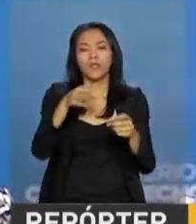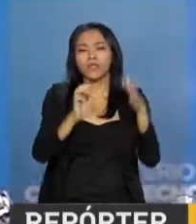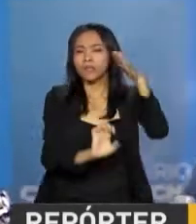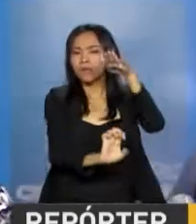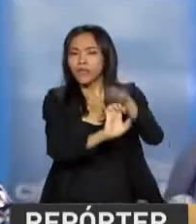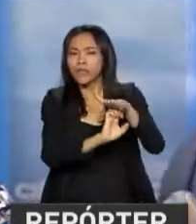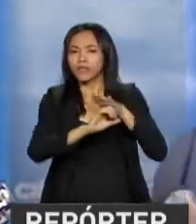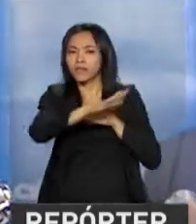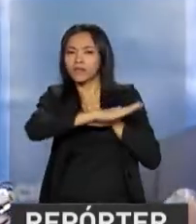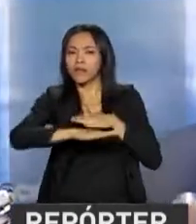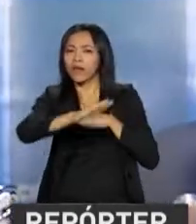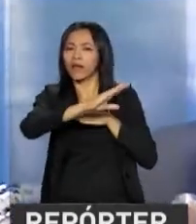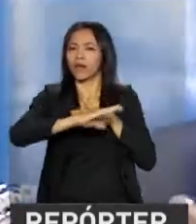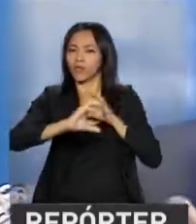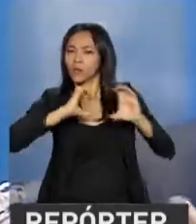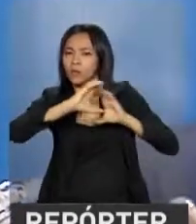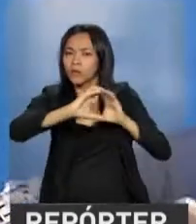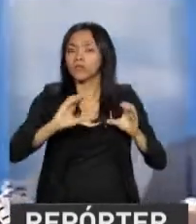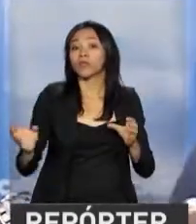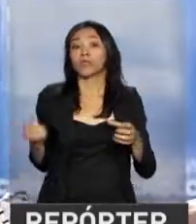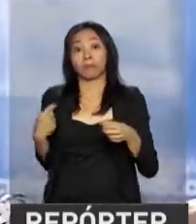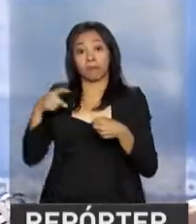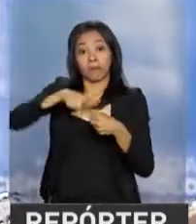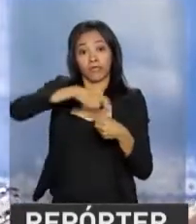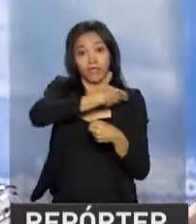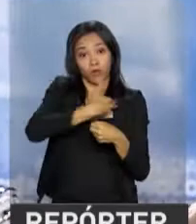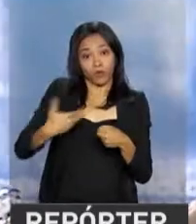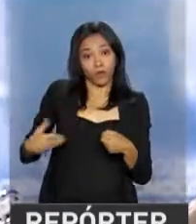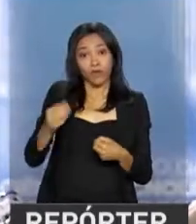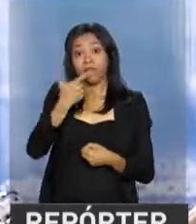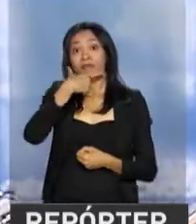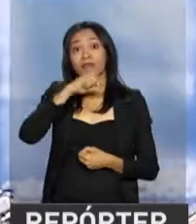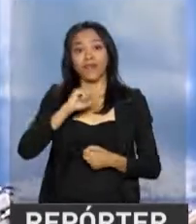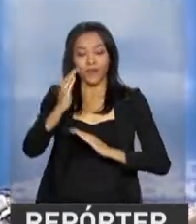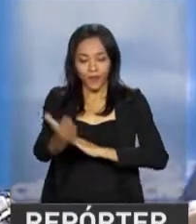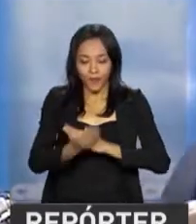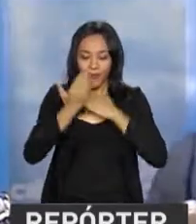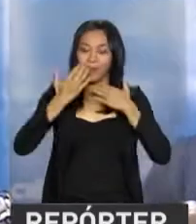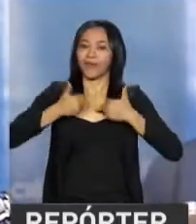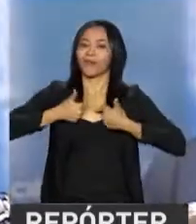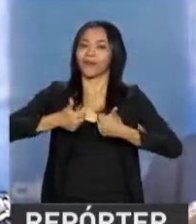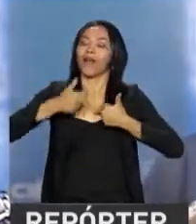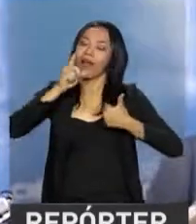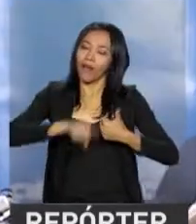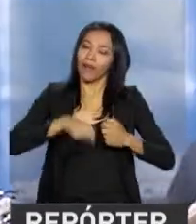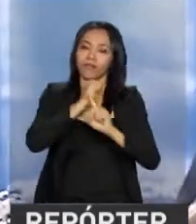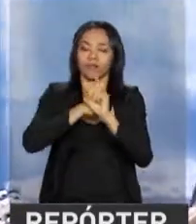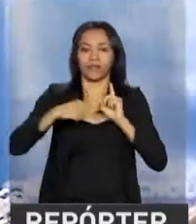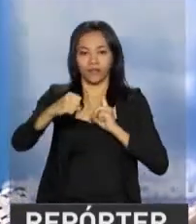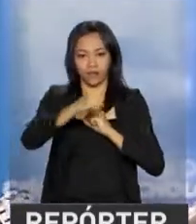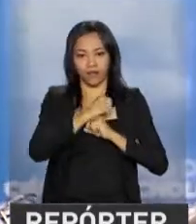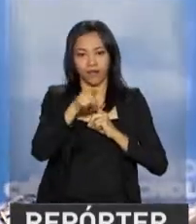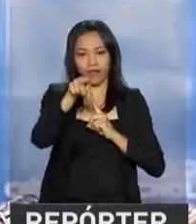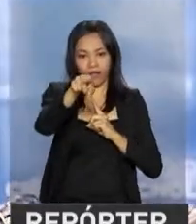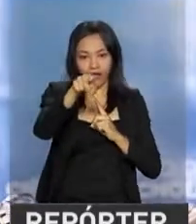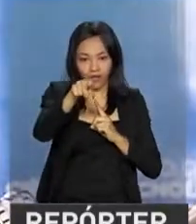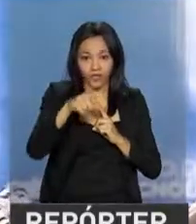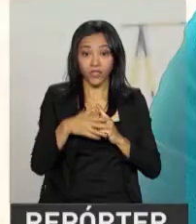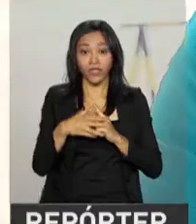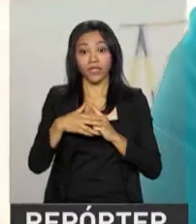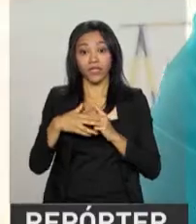em parceria com o governo quem ganha é a sociedade o consumidor que passa a ter uma imagem mais